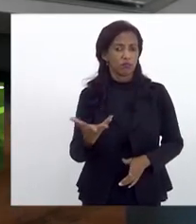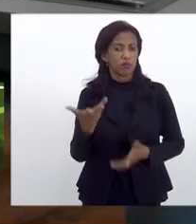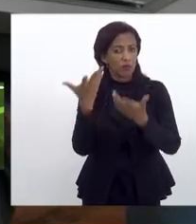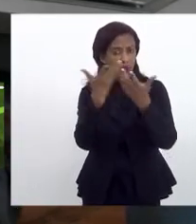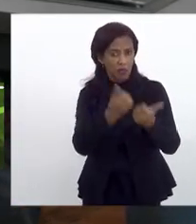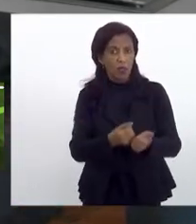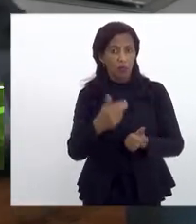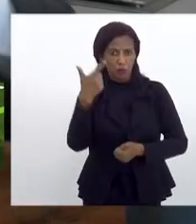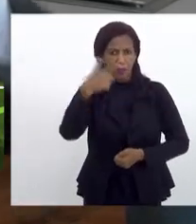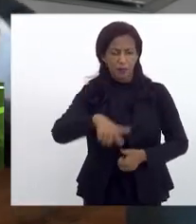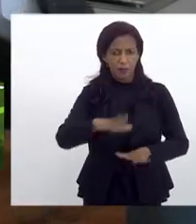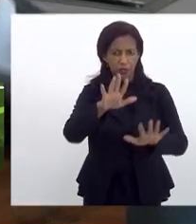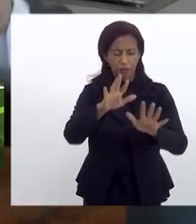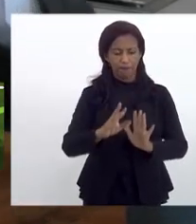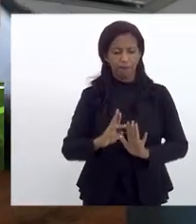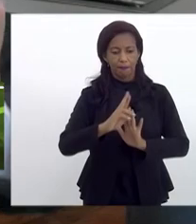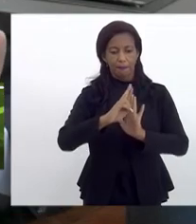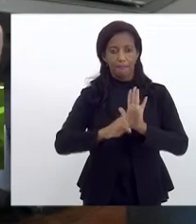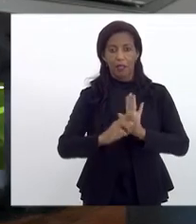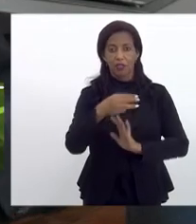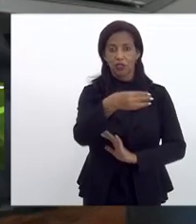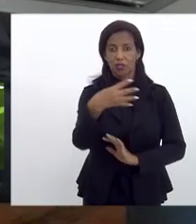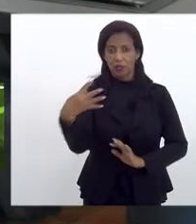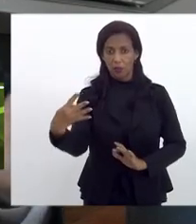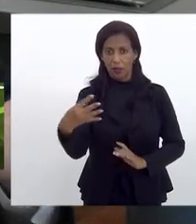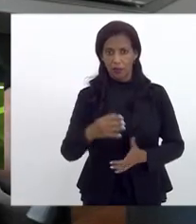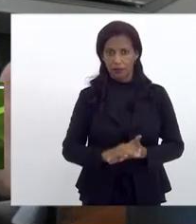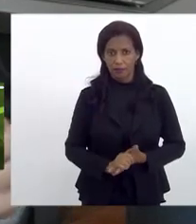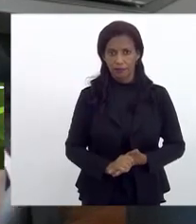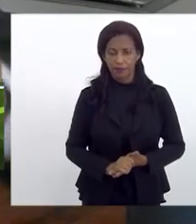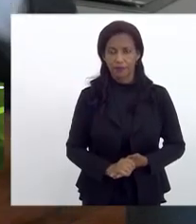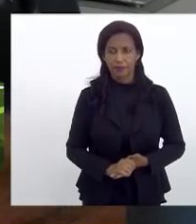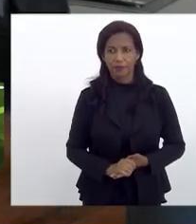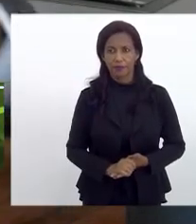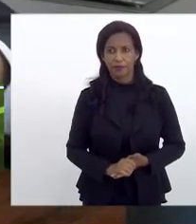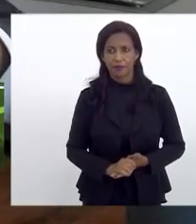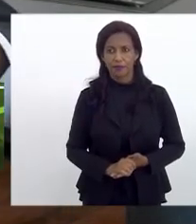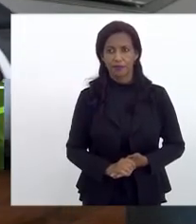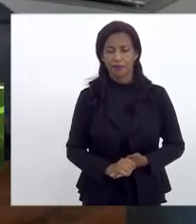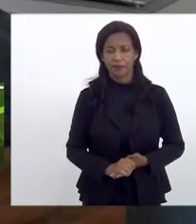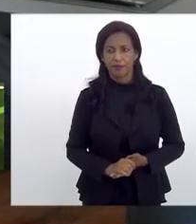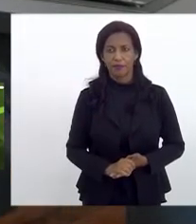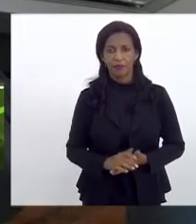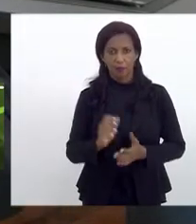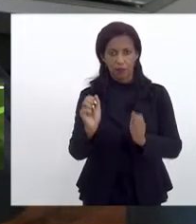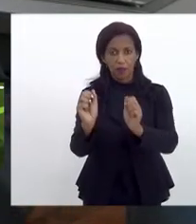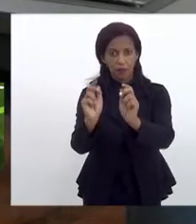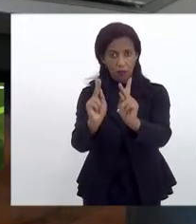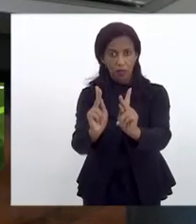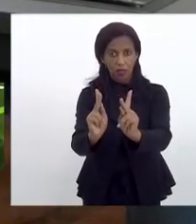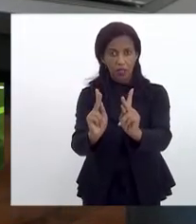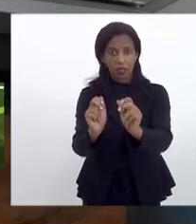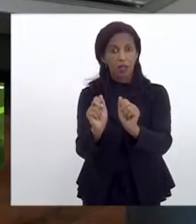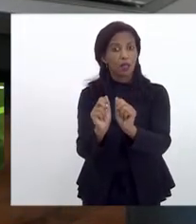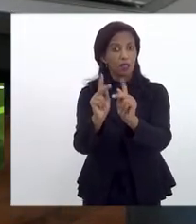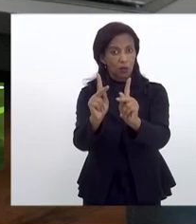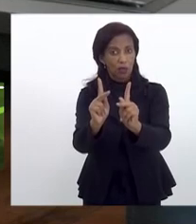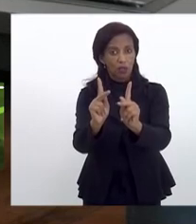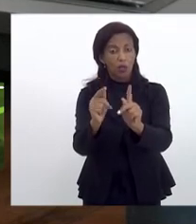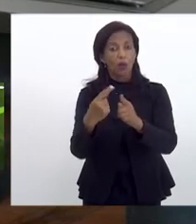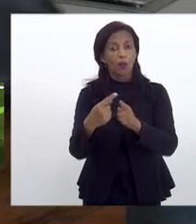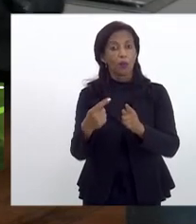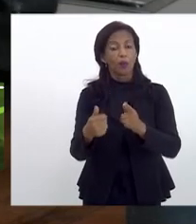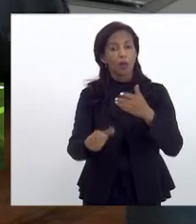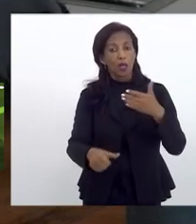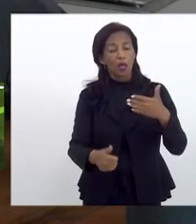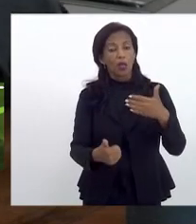repetir Vou repetir A regra de 3 em 4 Perfeito? Está ok Isso está ok Está ok É porque aparece no substitutivo